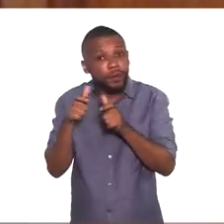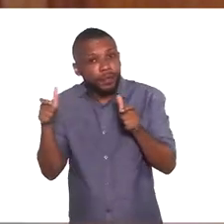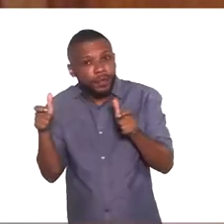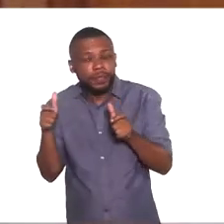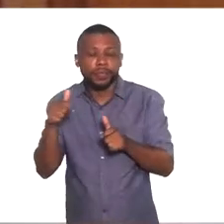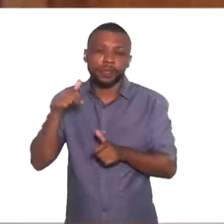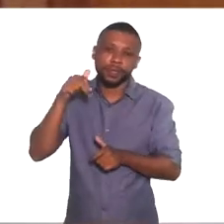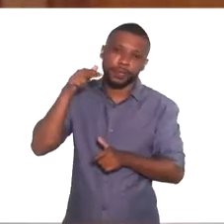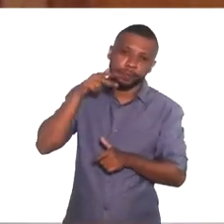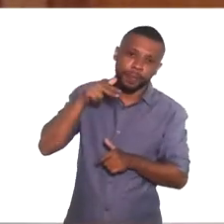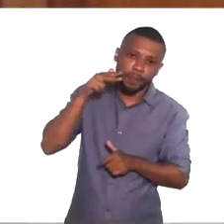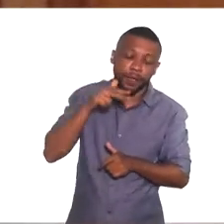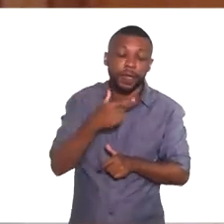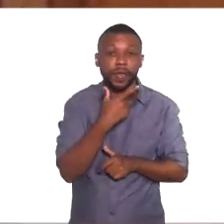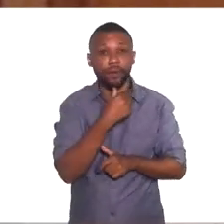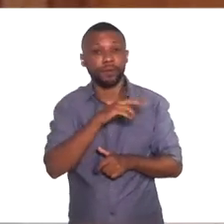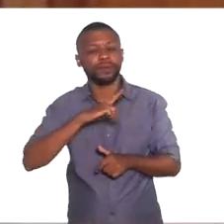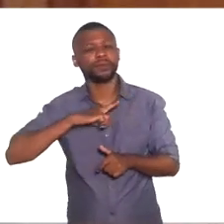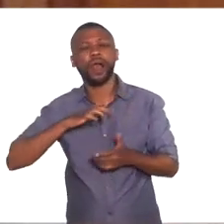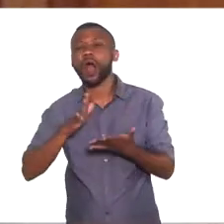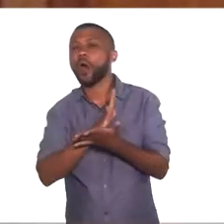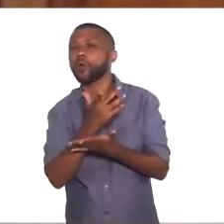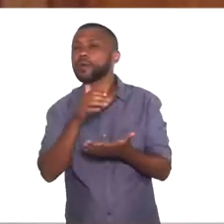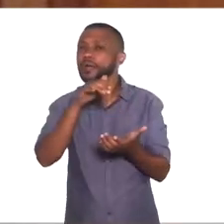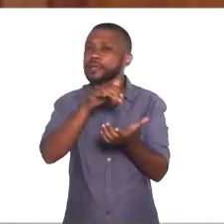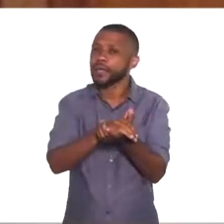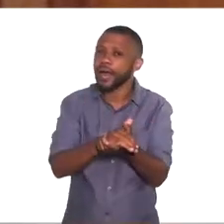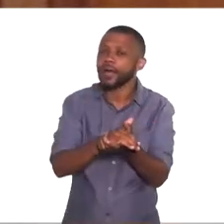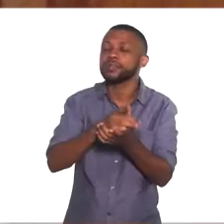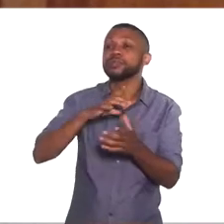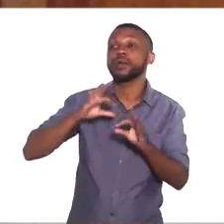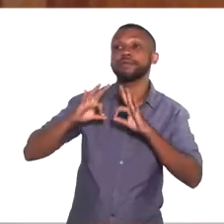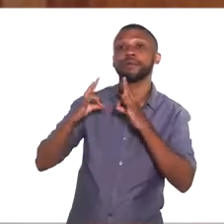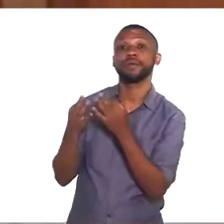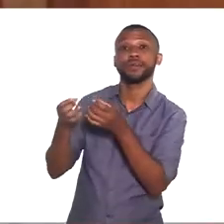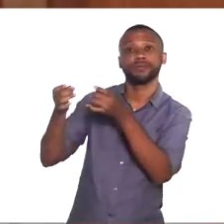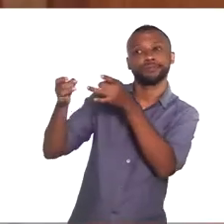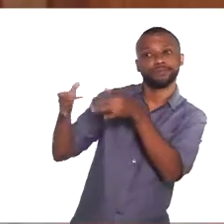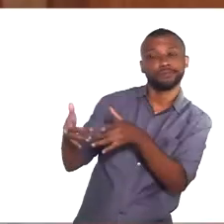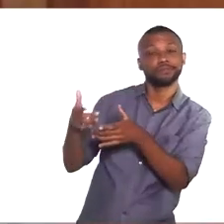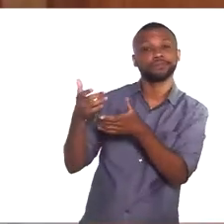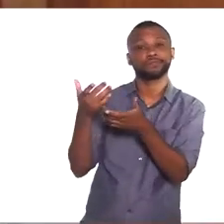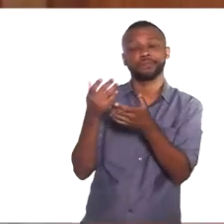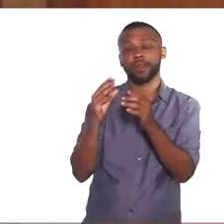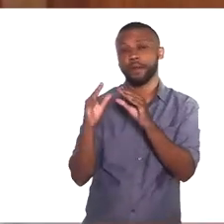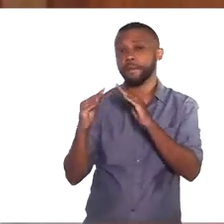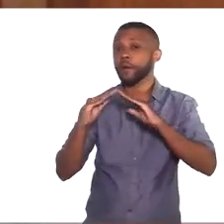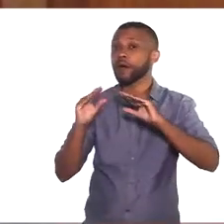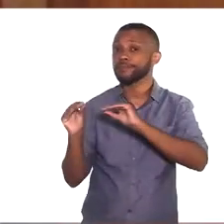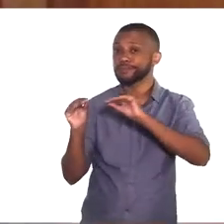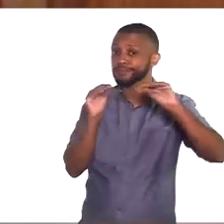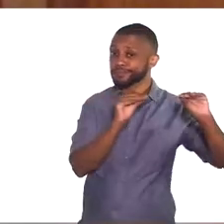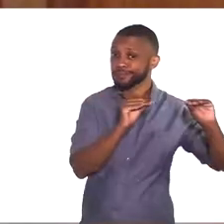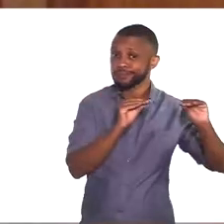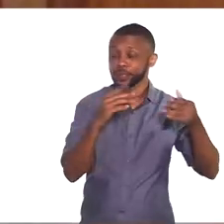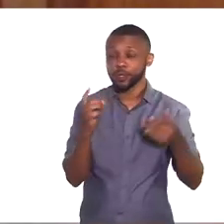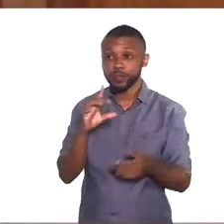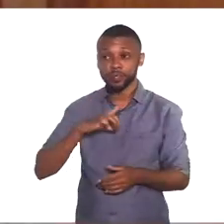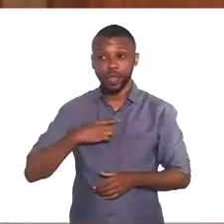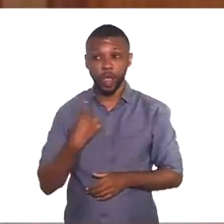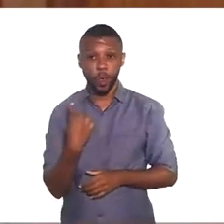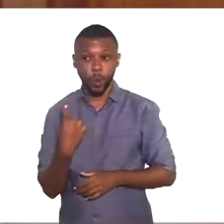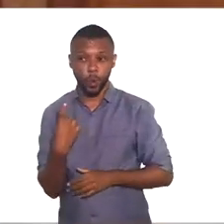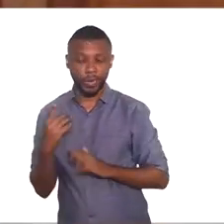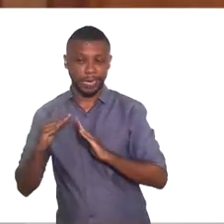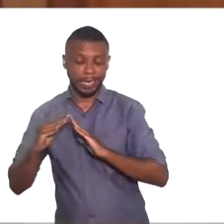grande parte dos meus irmãos e minhas irmãs já tinham alguns casados tinham saído do mais tava só mentindo em casa